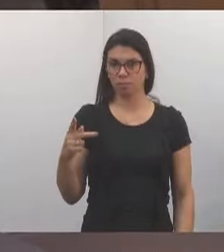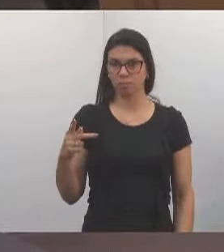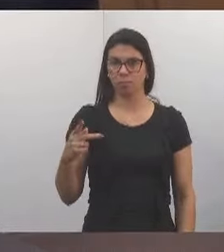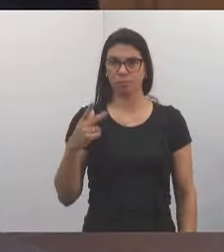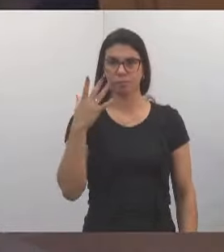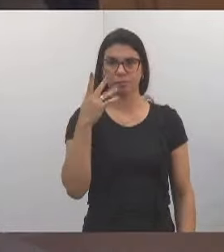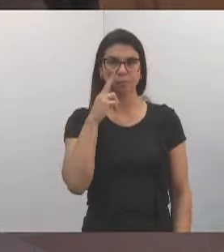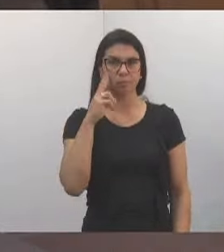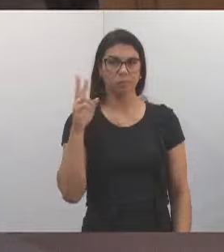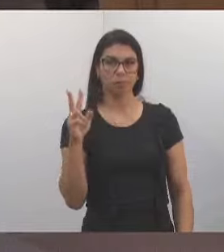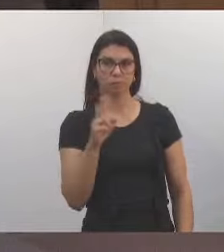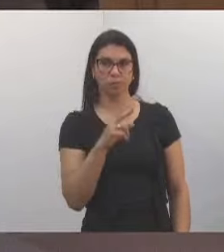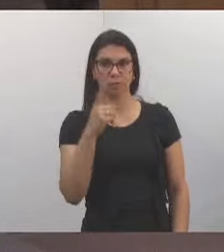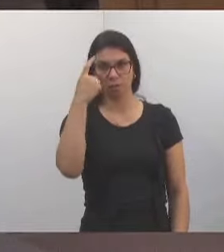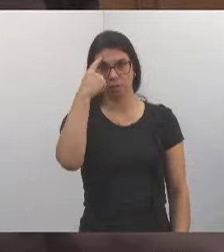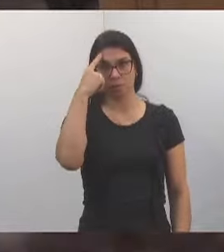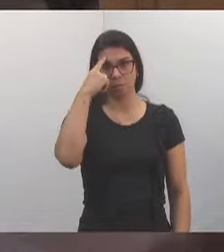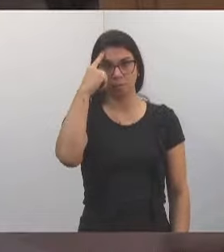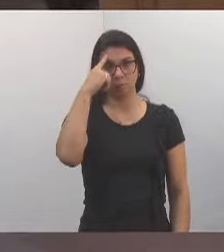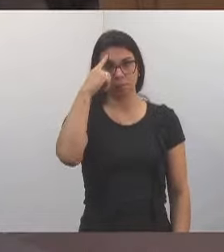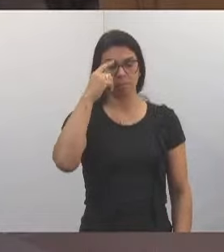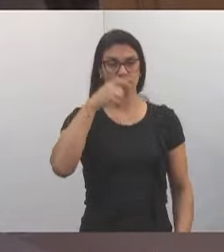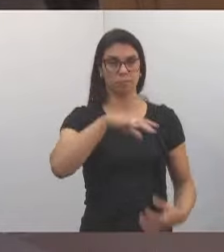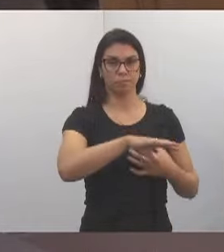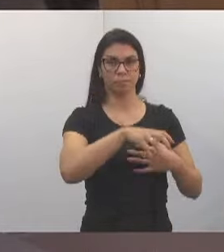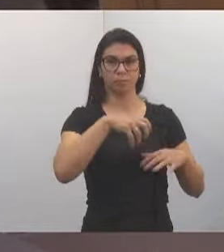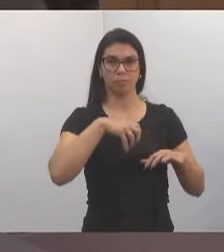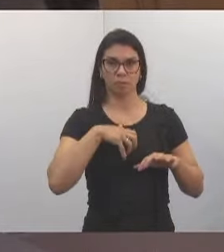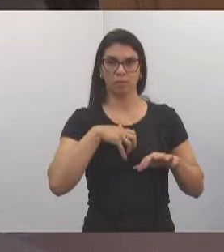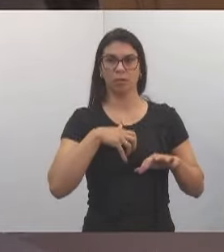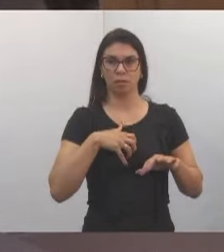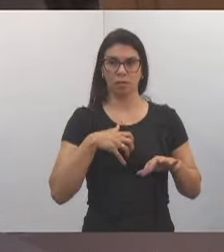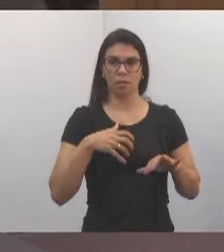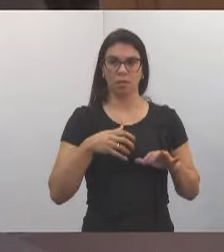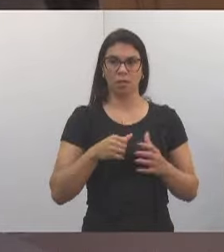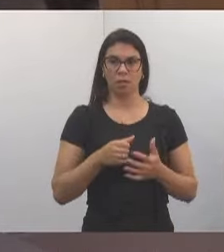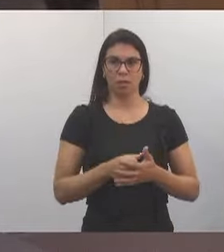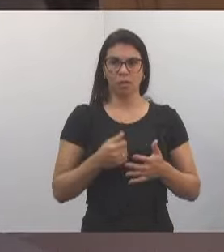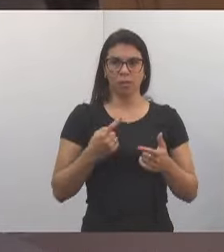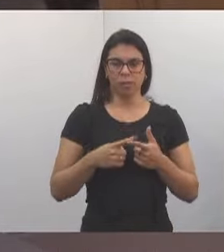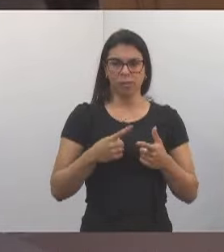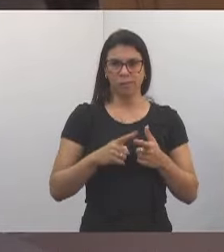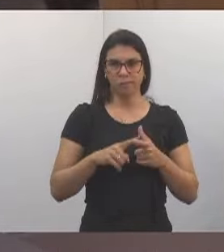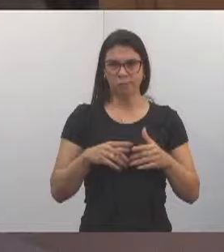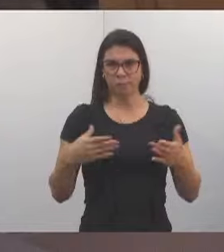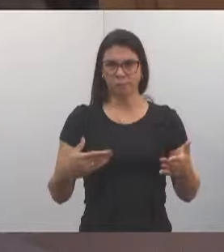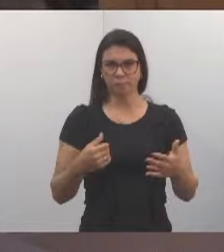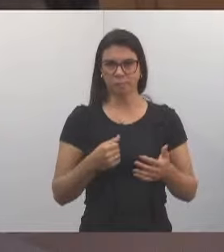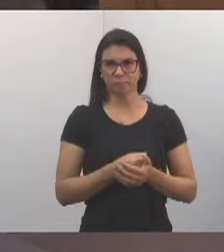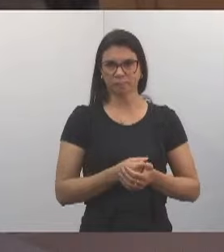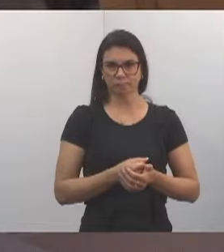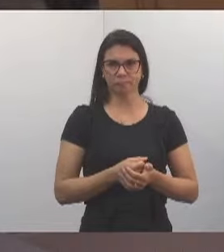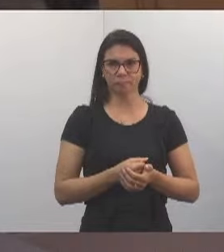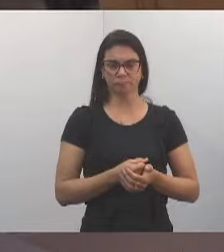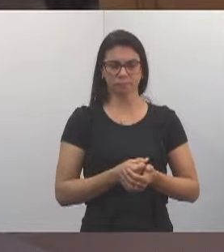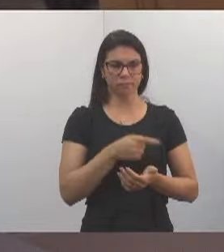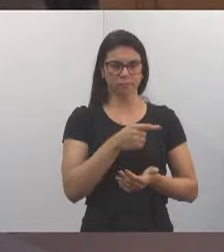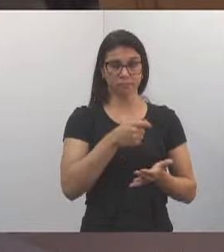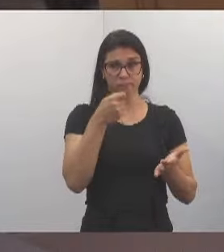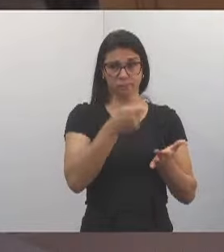olhe, pense bem no povo, porque na hora de cobrar a conta de luz, eles